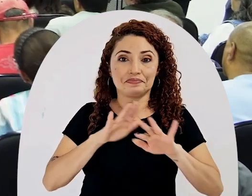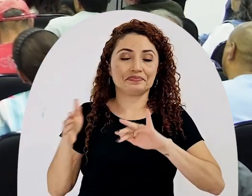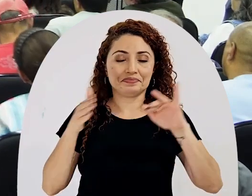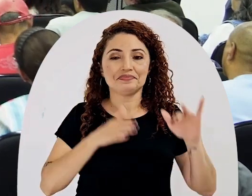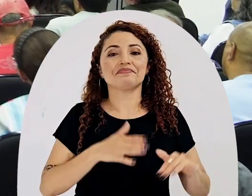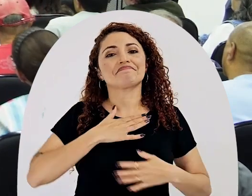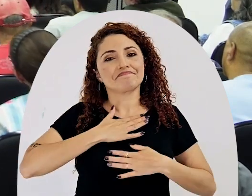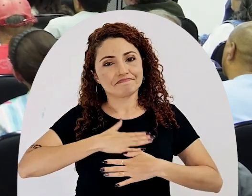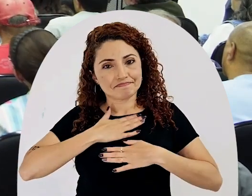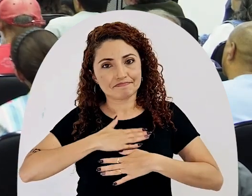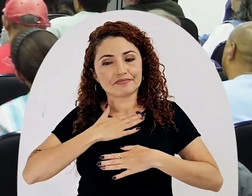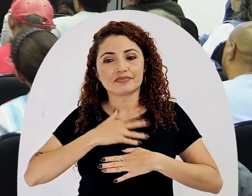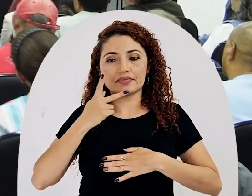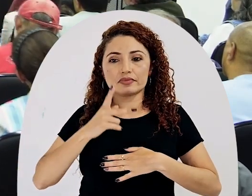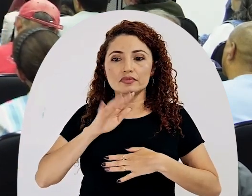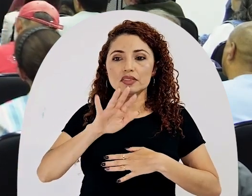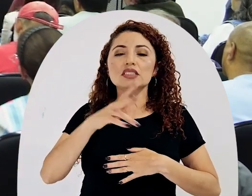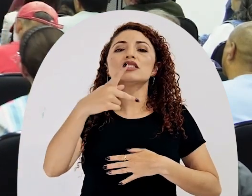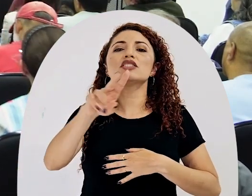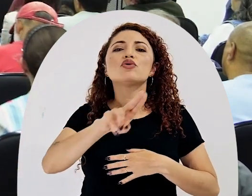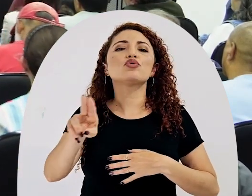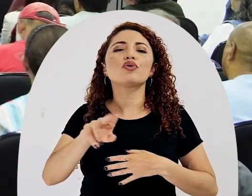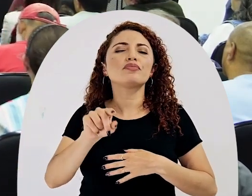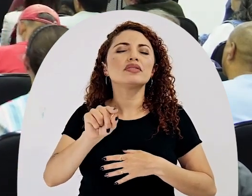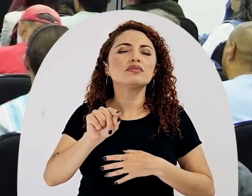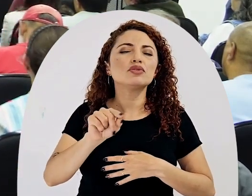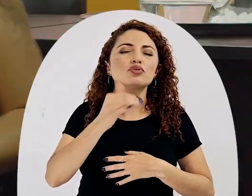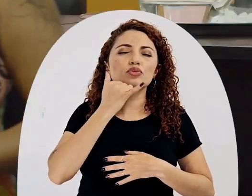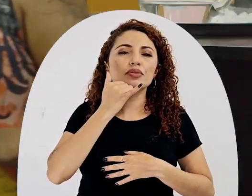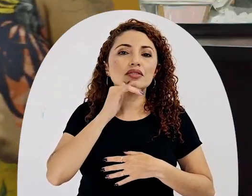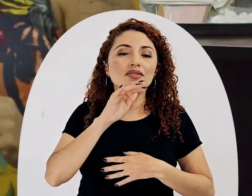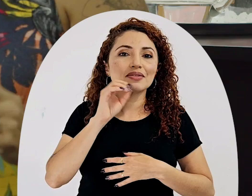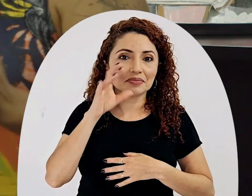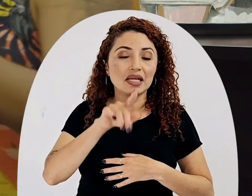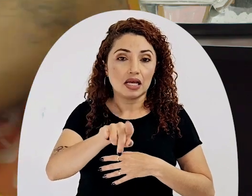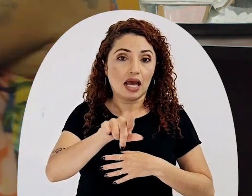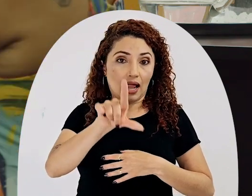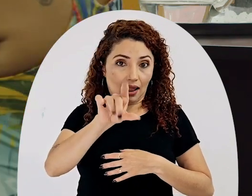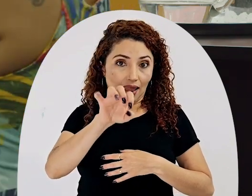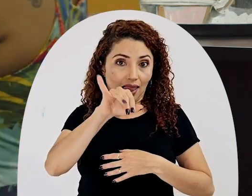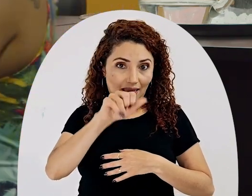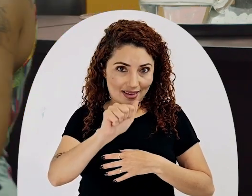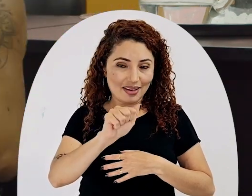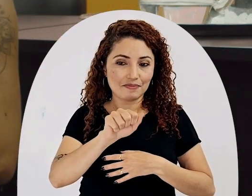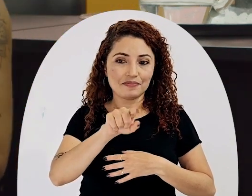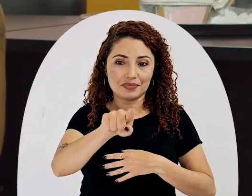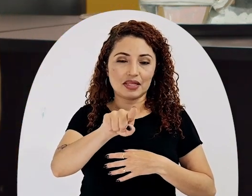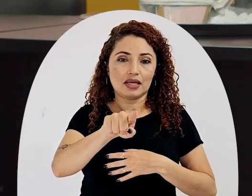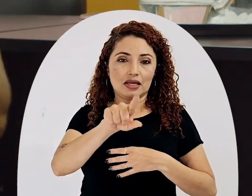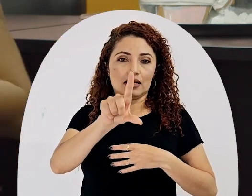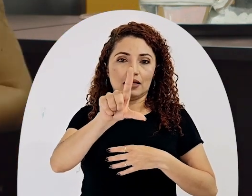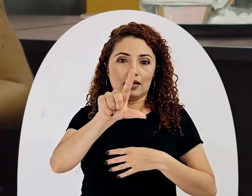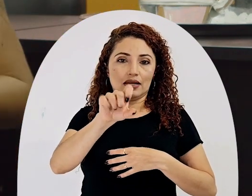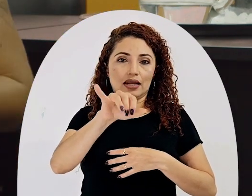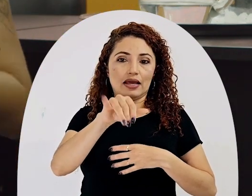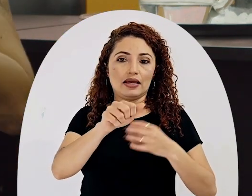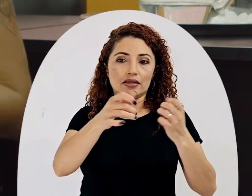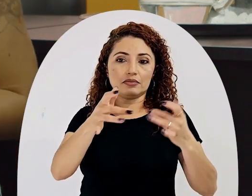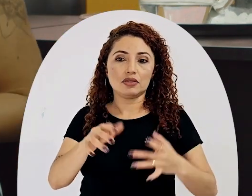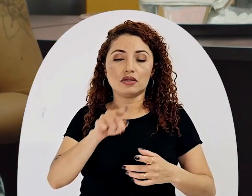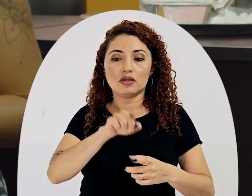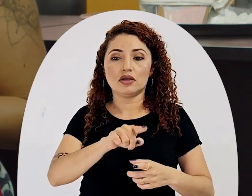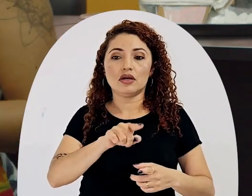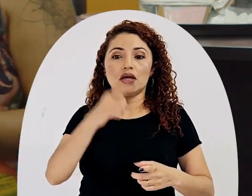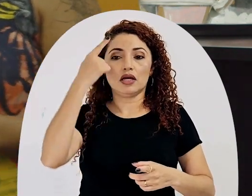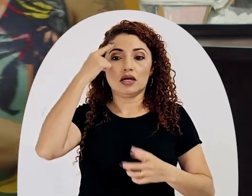Qual que é o seu nome mesmo? Desculpa. Muito do pensamento do que a Leia trouxe, já pensando que é ser uma pessoa aliada, mas um outro atravessamento. Eu